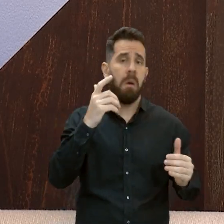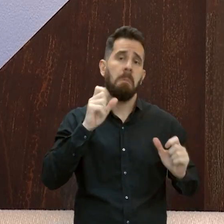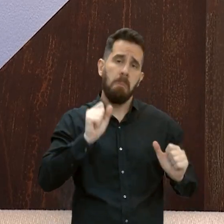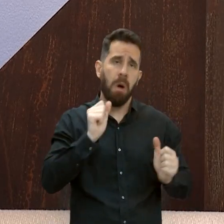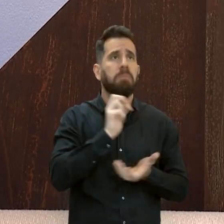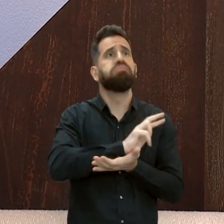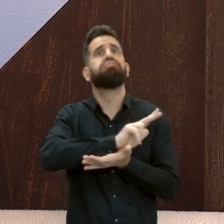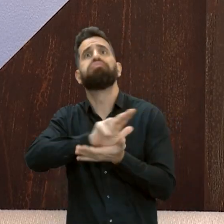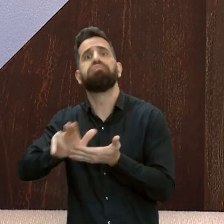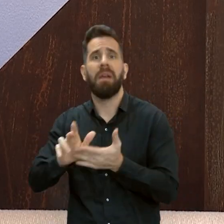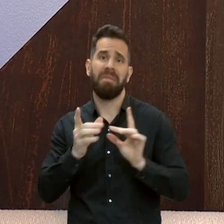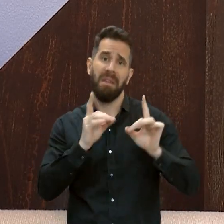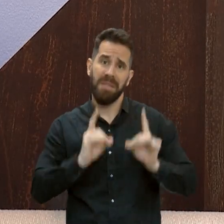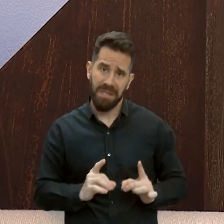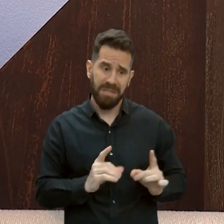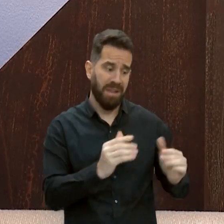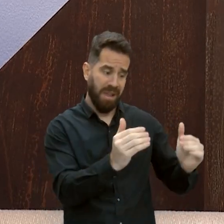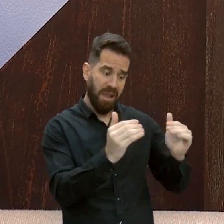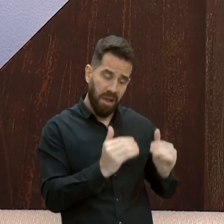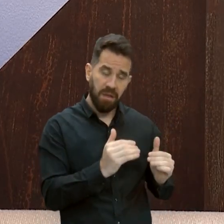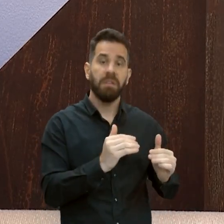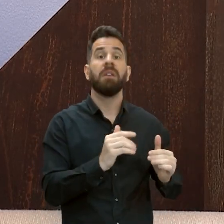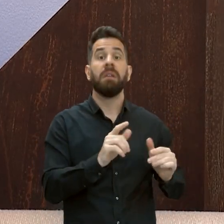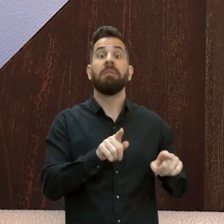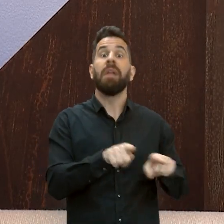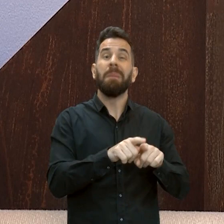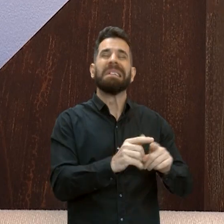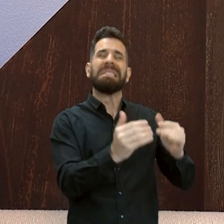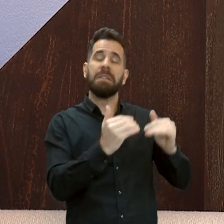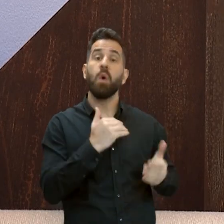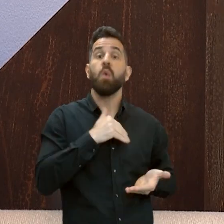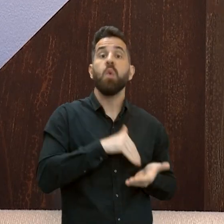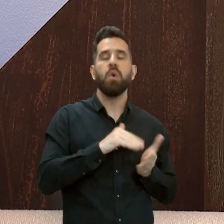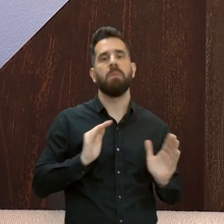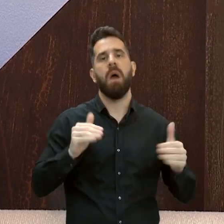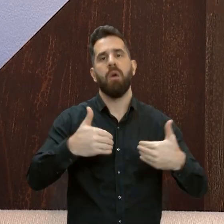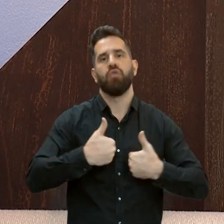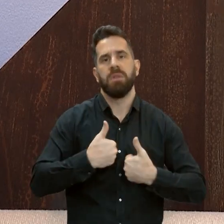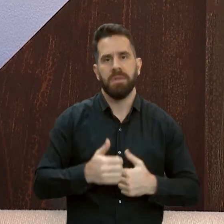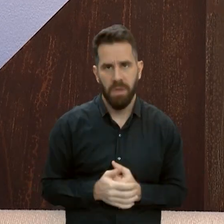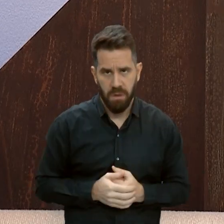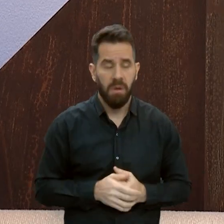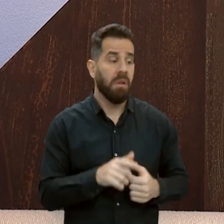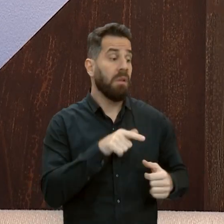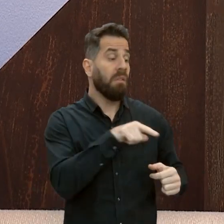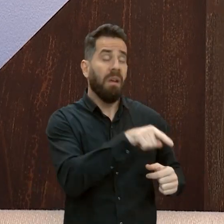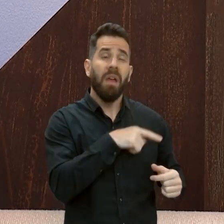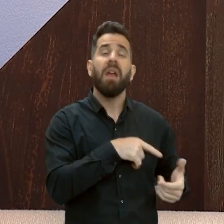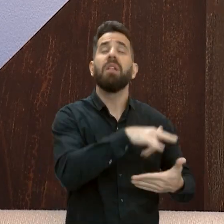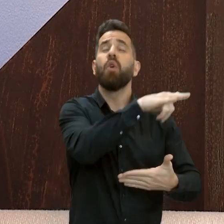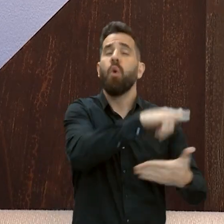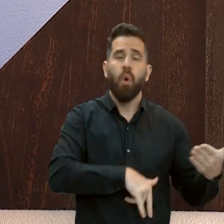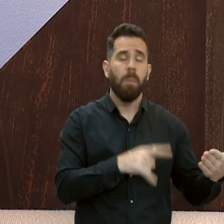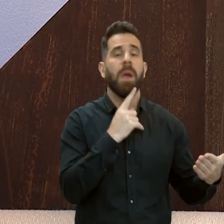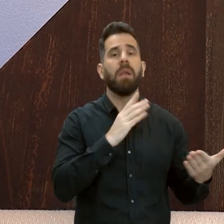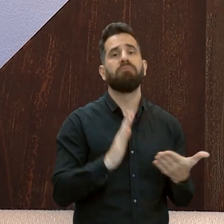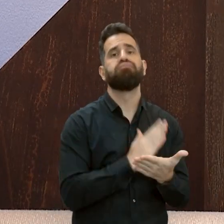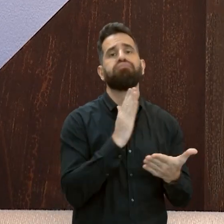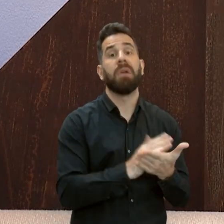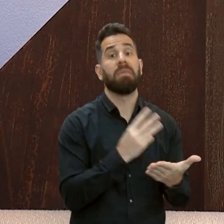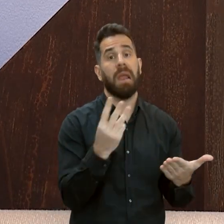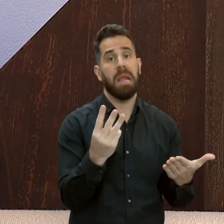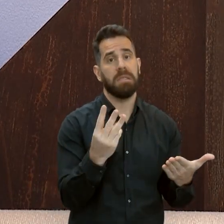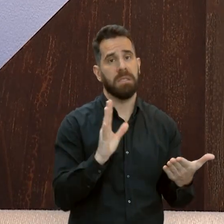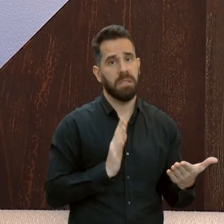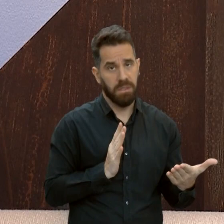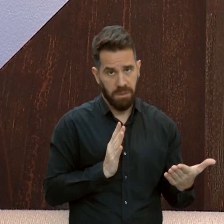múltiplas deficiências, depois o transtorno do espectro autista. É um documento composto de 3 páginas, e aí em